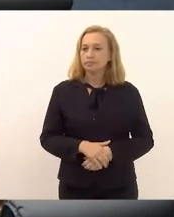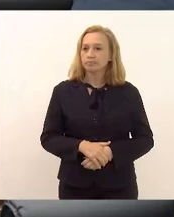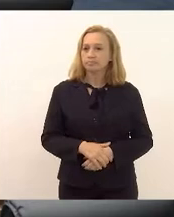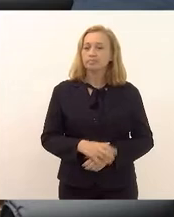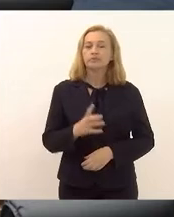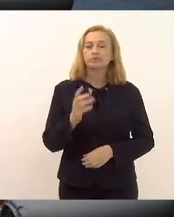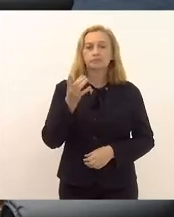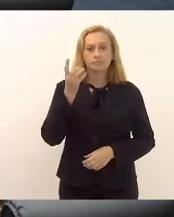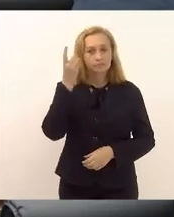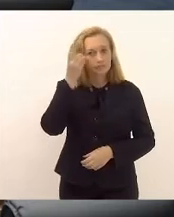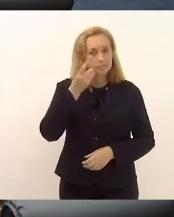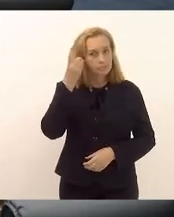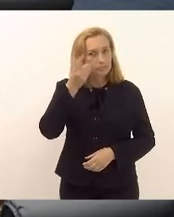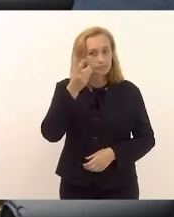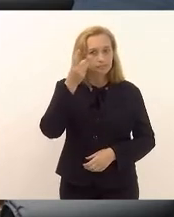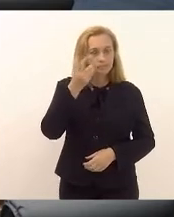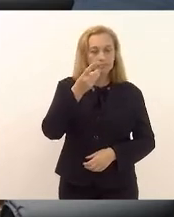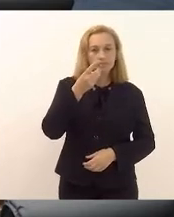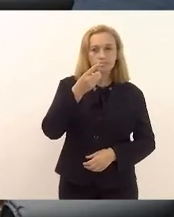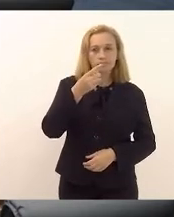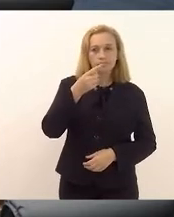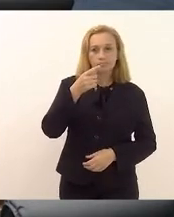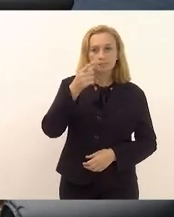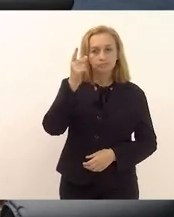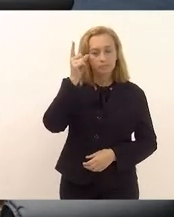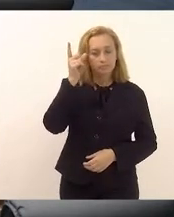deputada Lucinha.